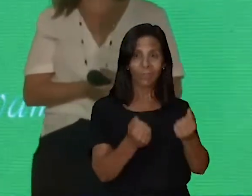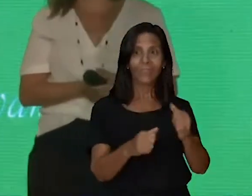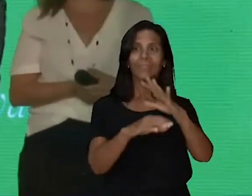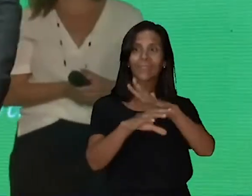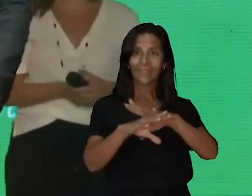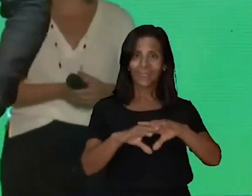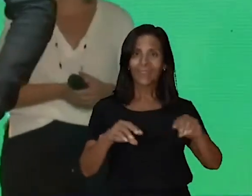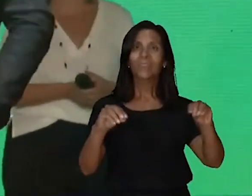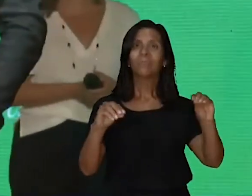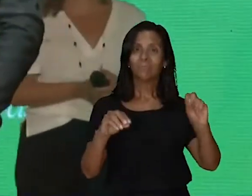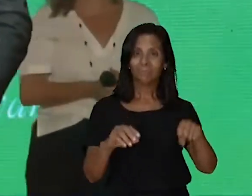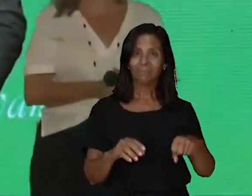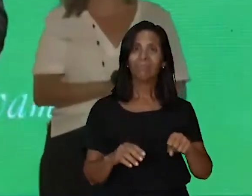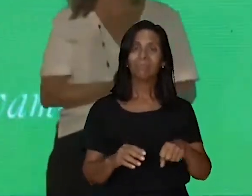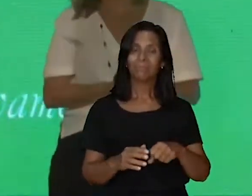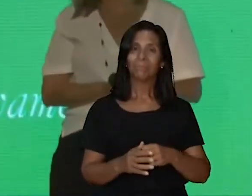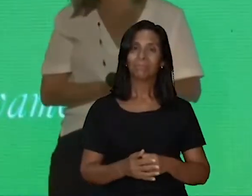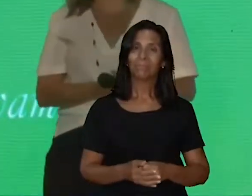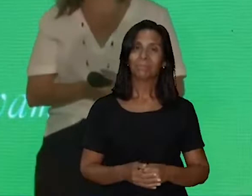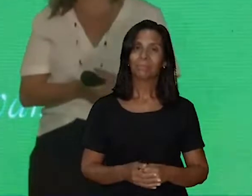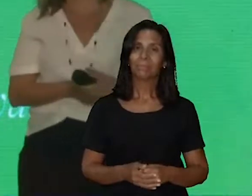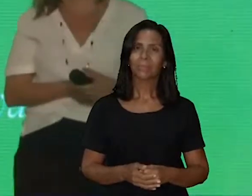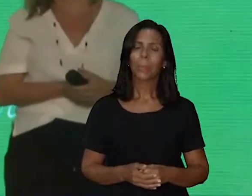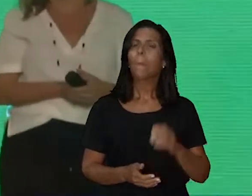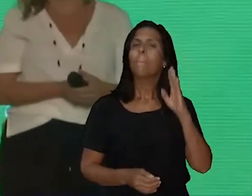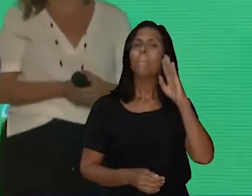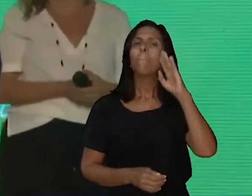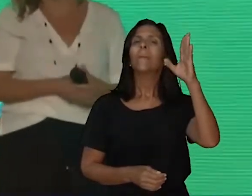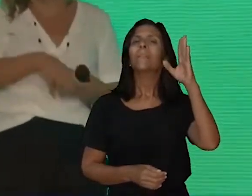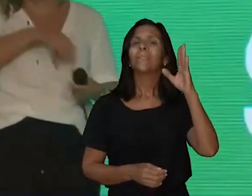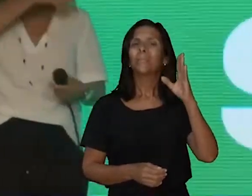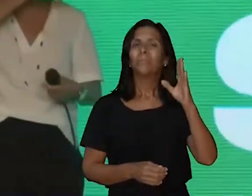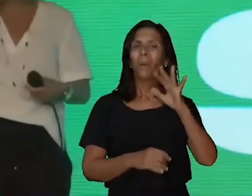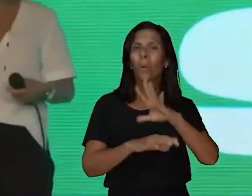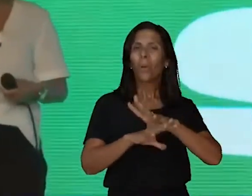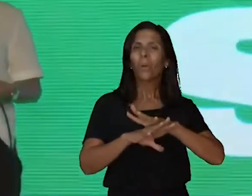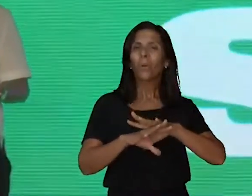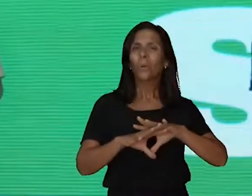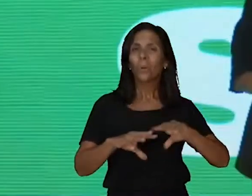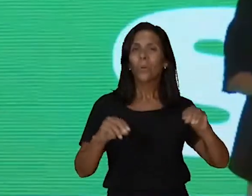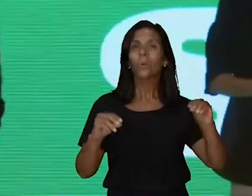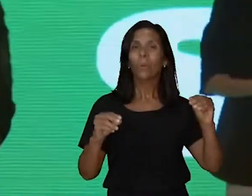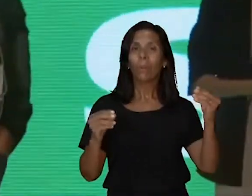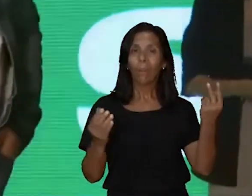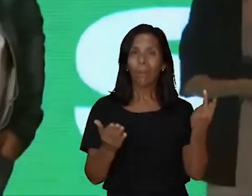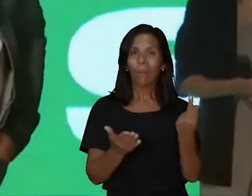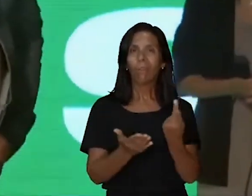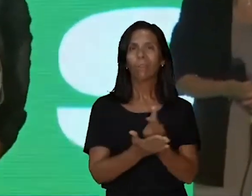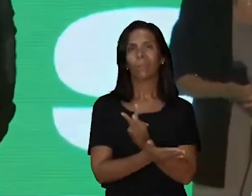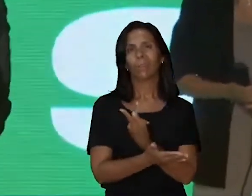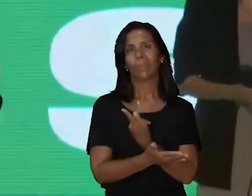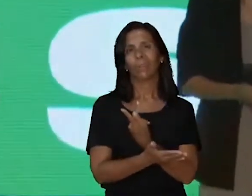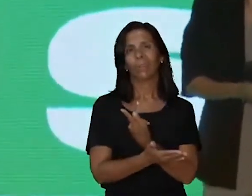A cura. A principal cura que precisa acontecer na nossa incredulidade.